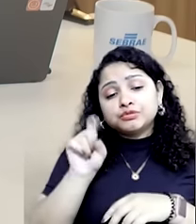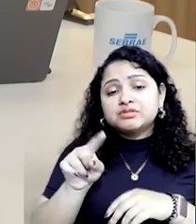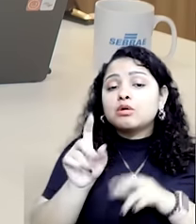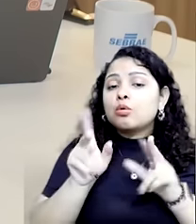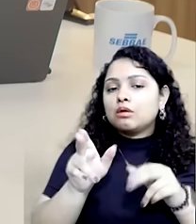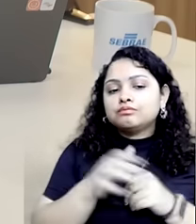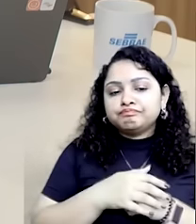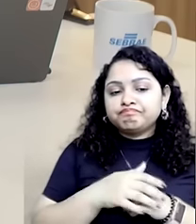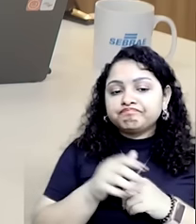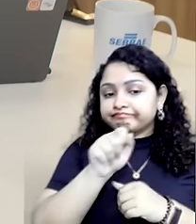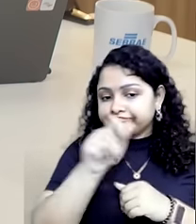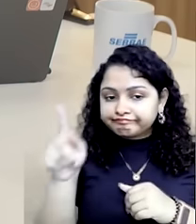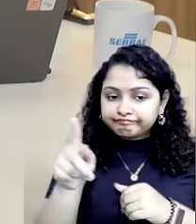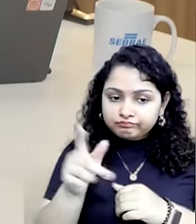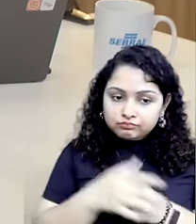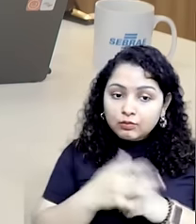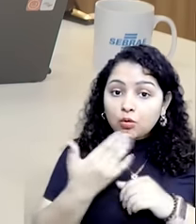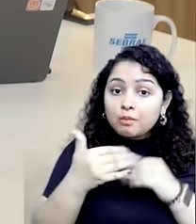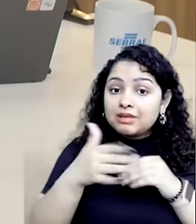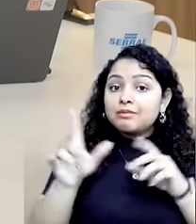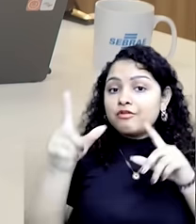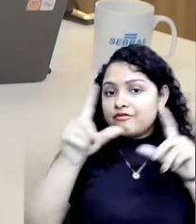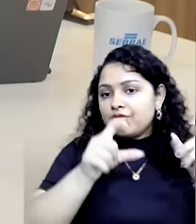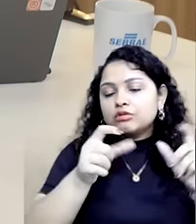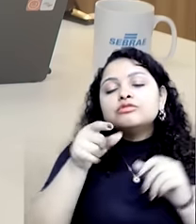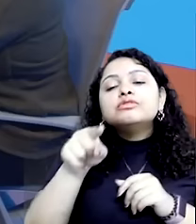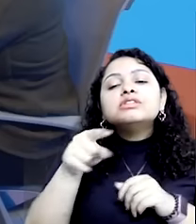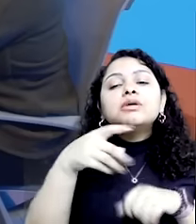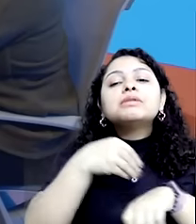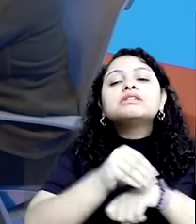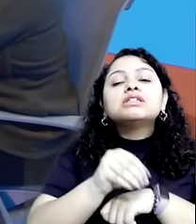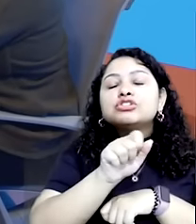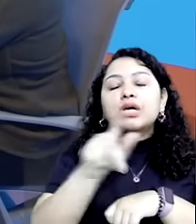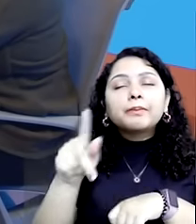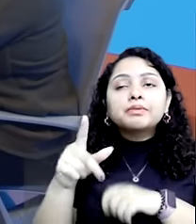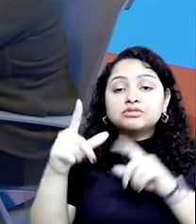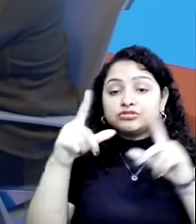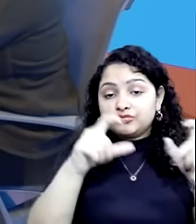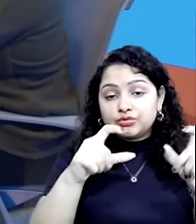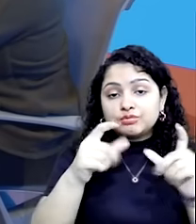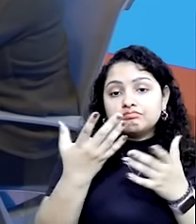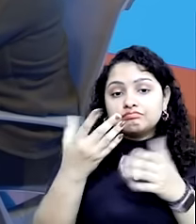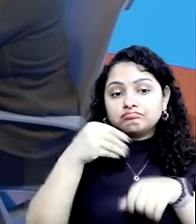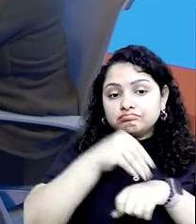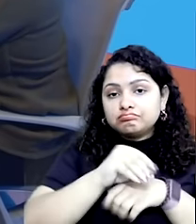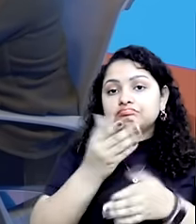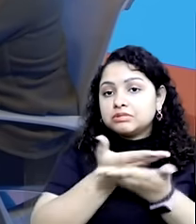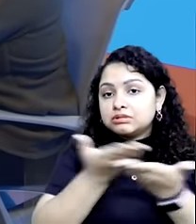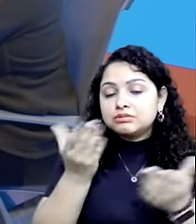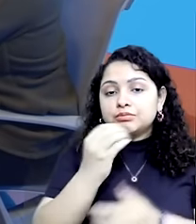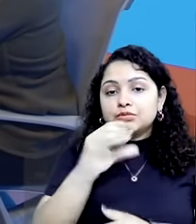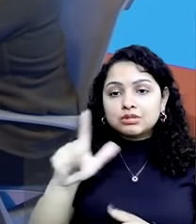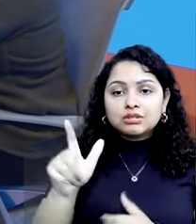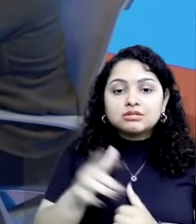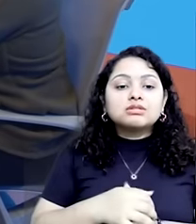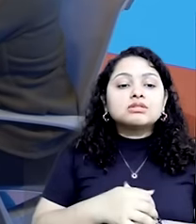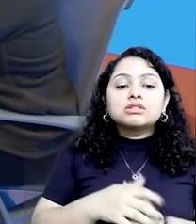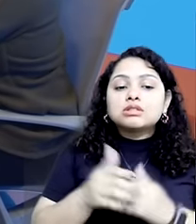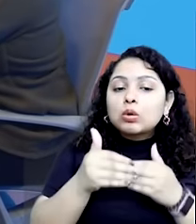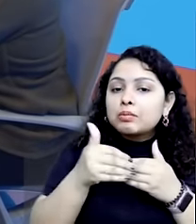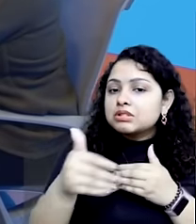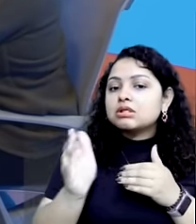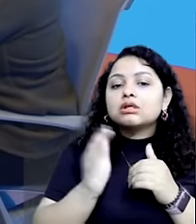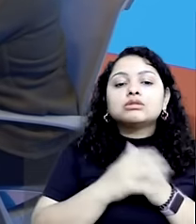aplicativos vamos começar por fotos César você tem alguma dica de aplicativo de fotos para dar PR os nossos clientes que tá começando